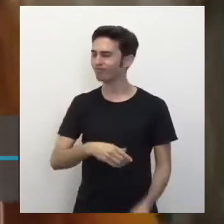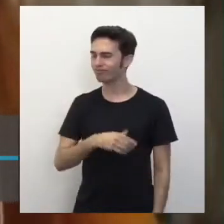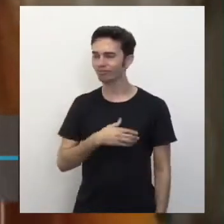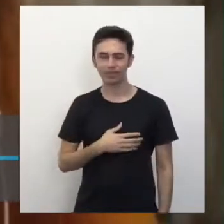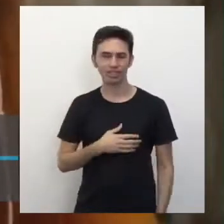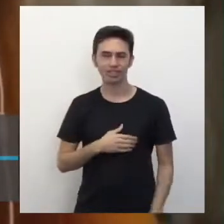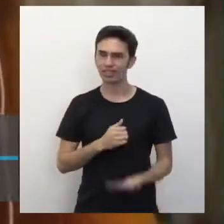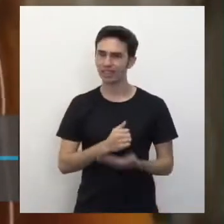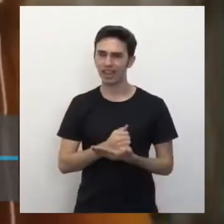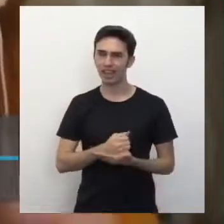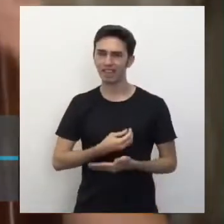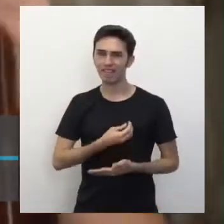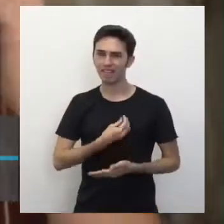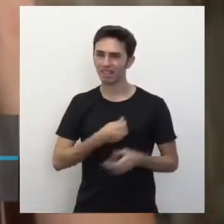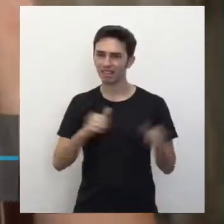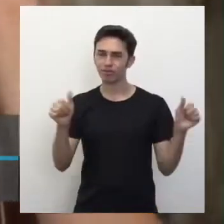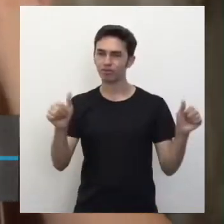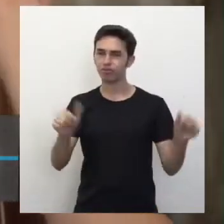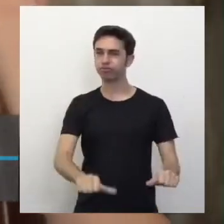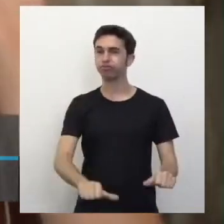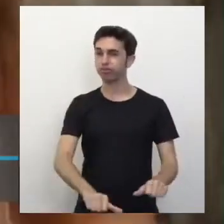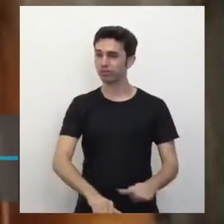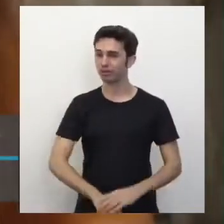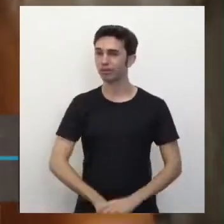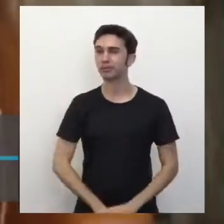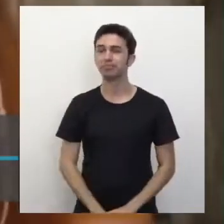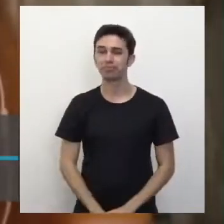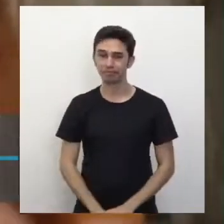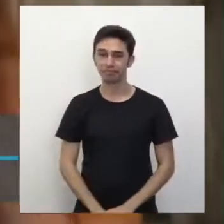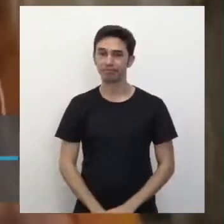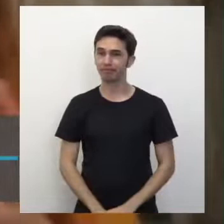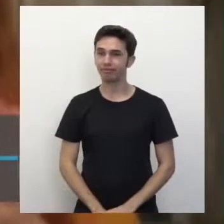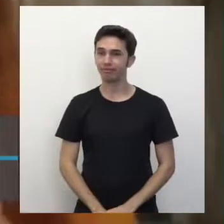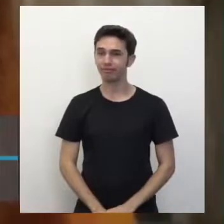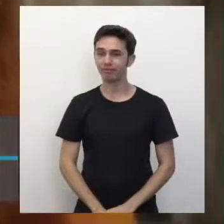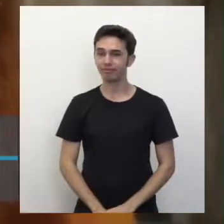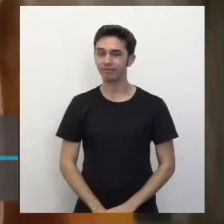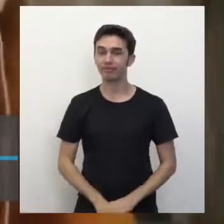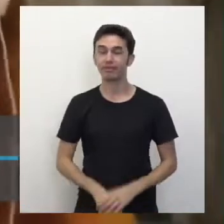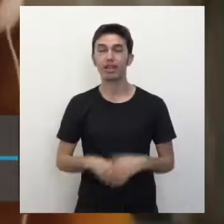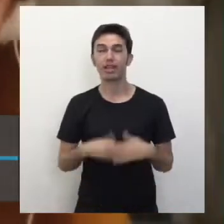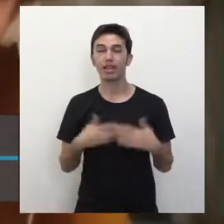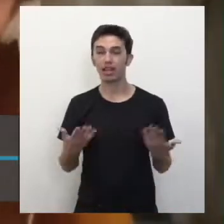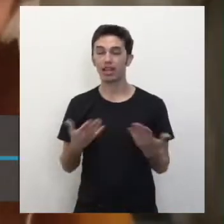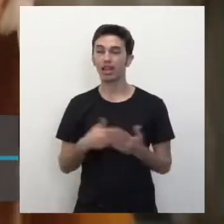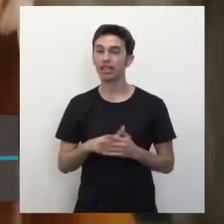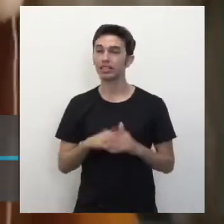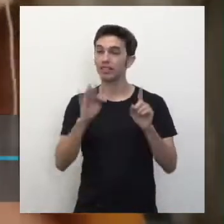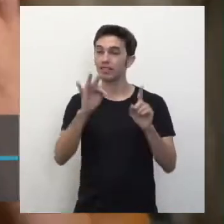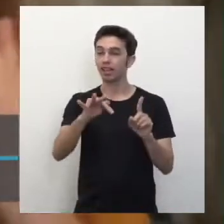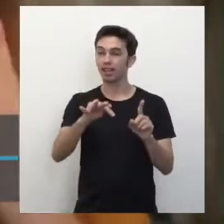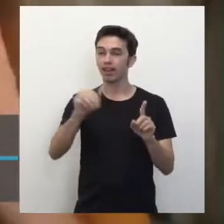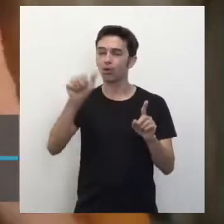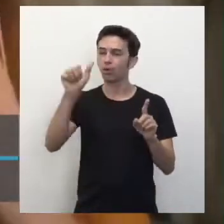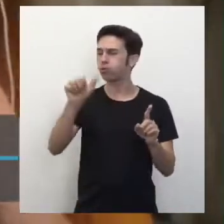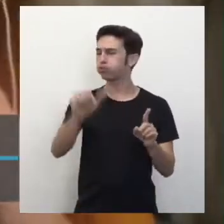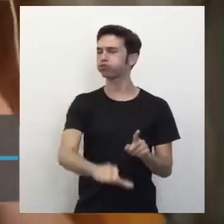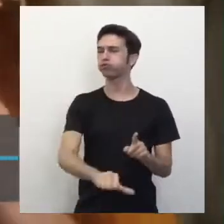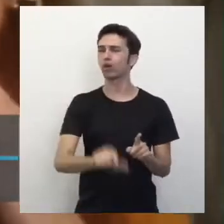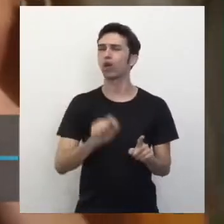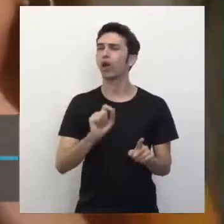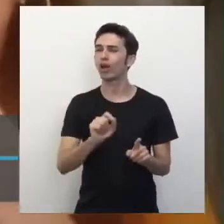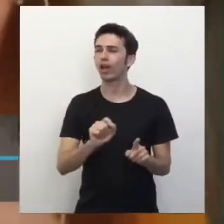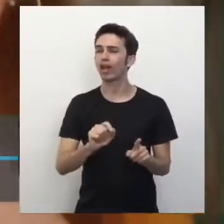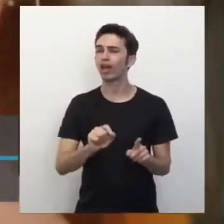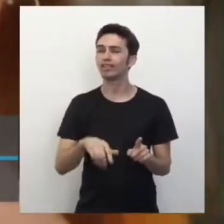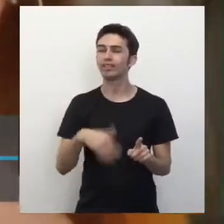né? E este final horrível era precisamente o de que ele se casaria